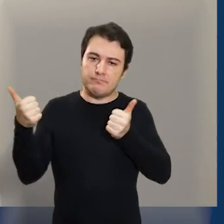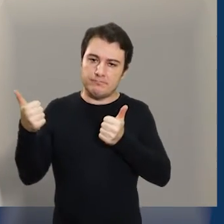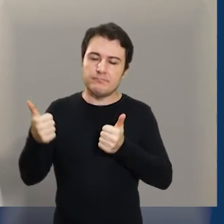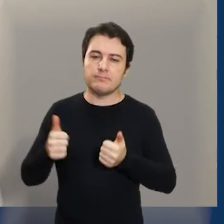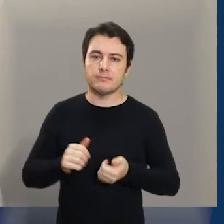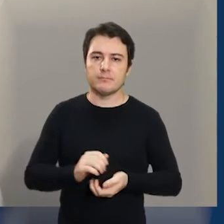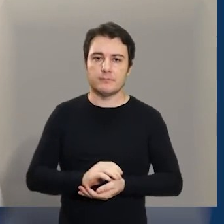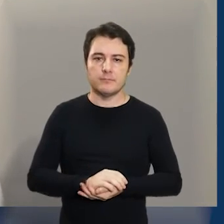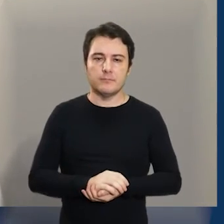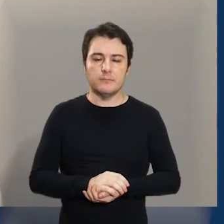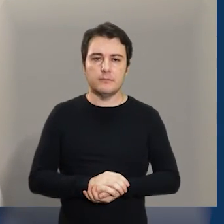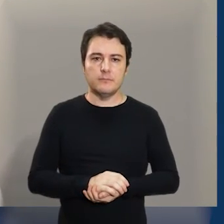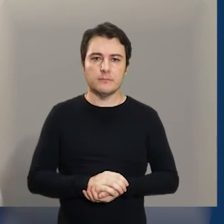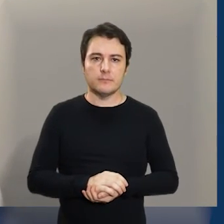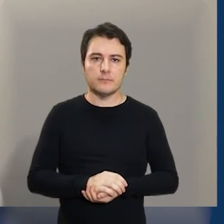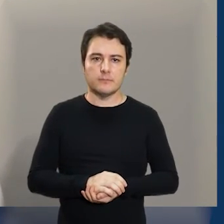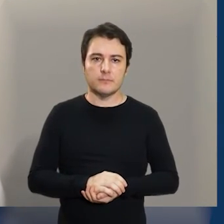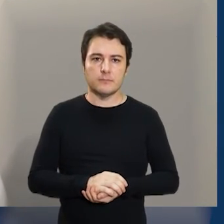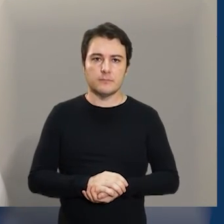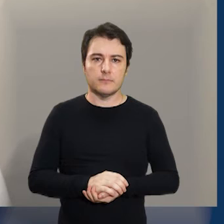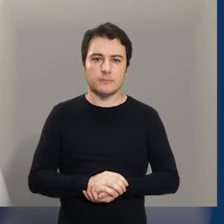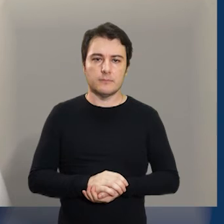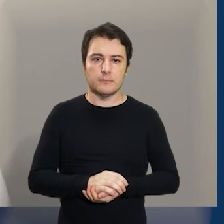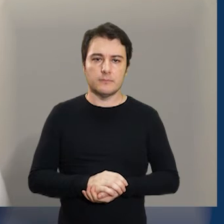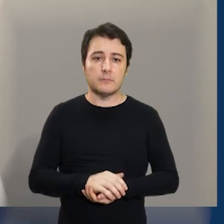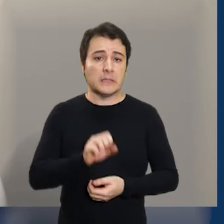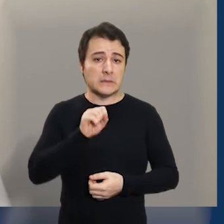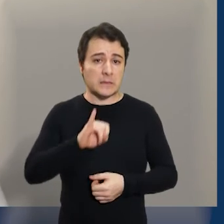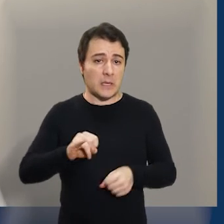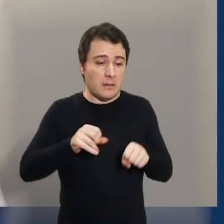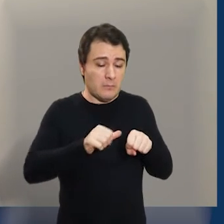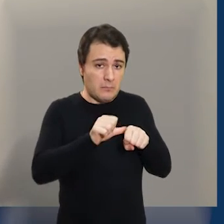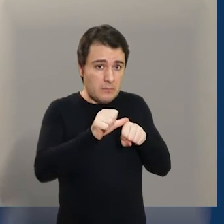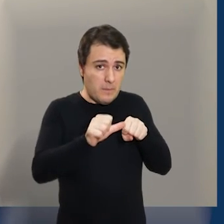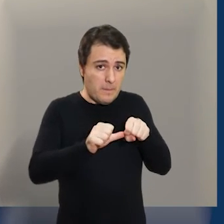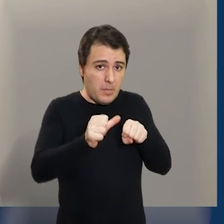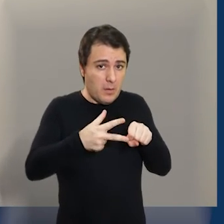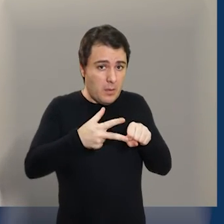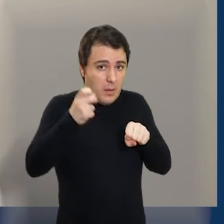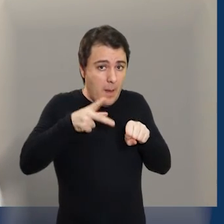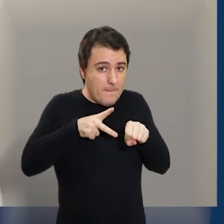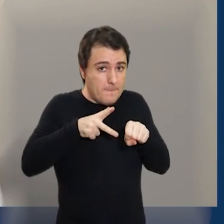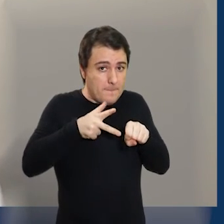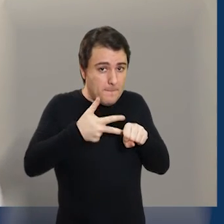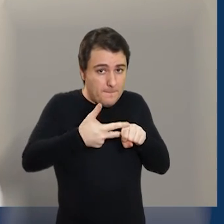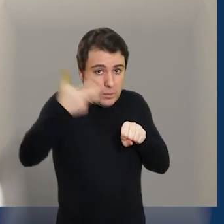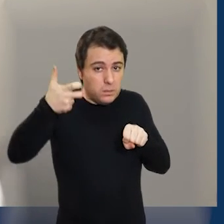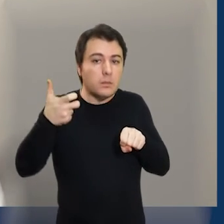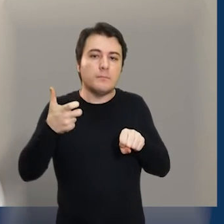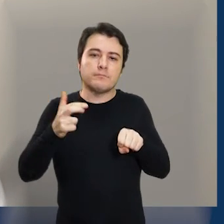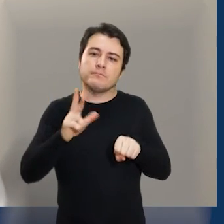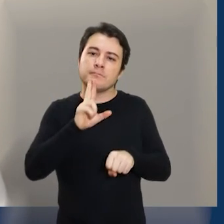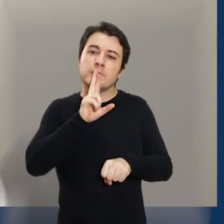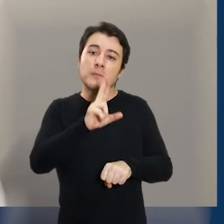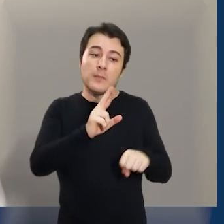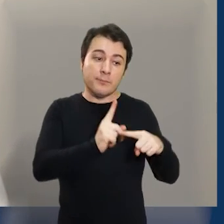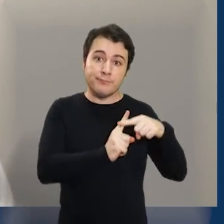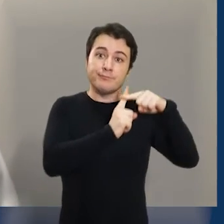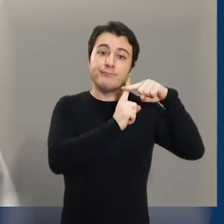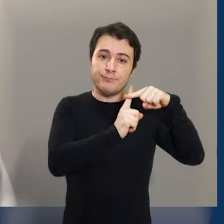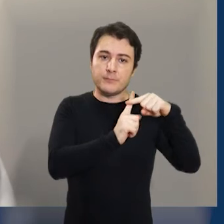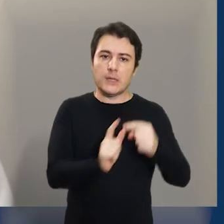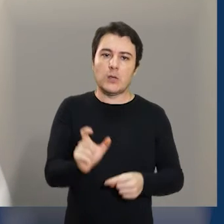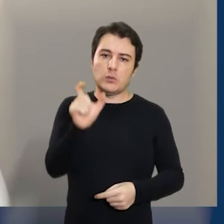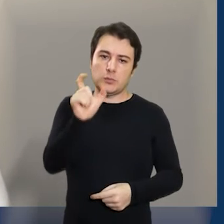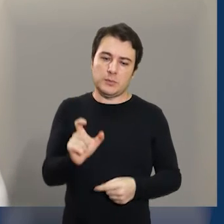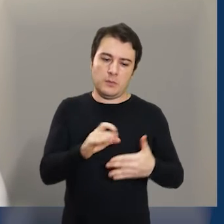esse diagnóstico deverá ser confirmado pela biópsia de próstata, que será solicitada pelo urologista. Em caso